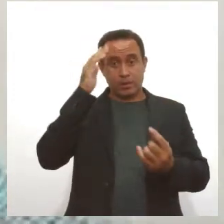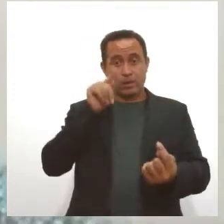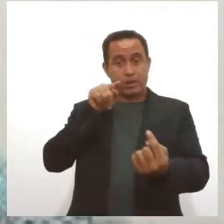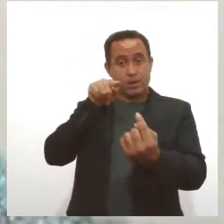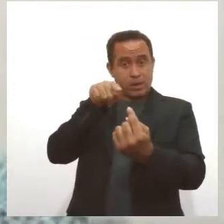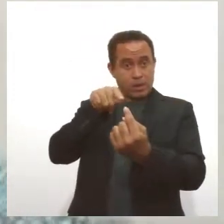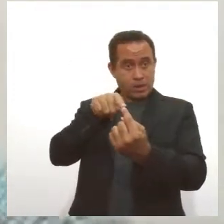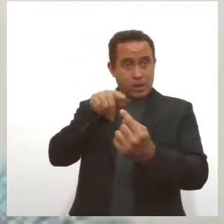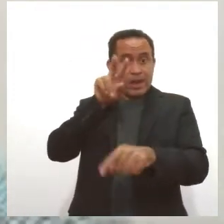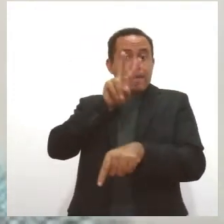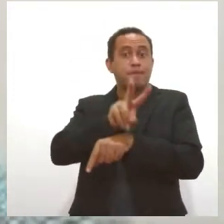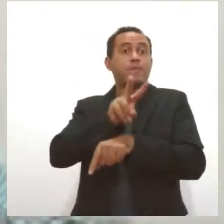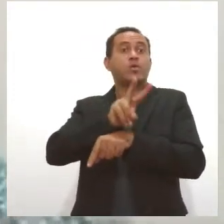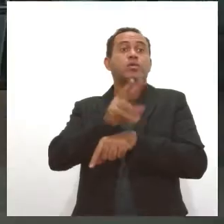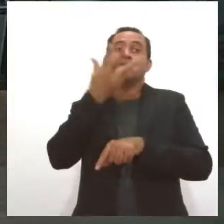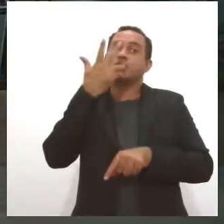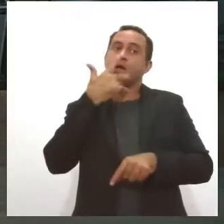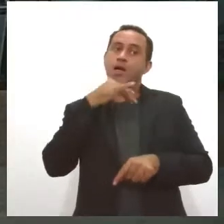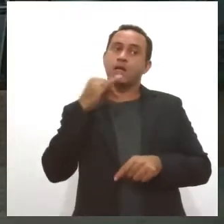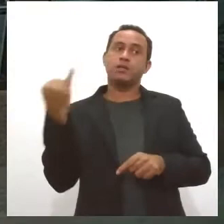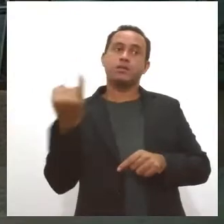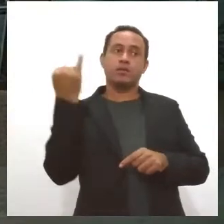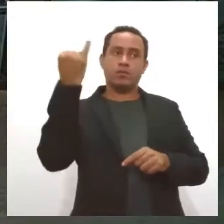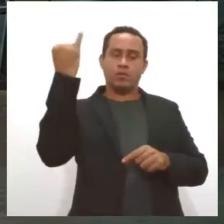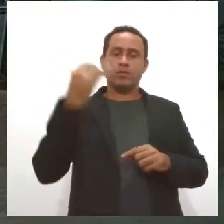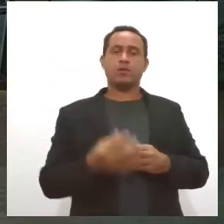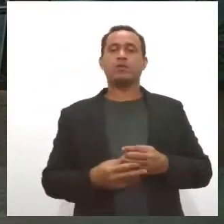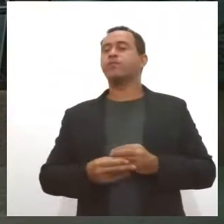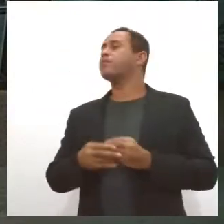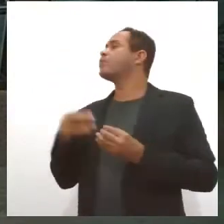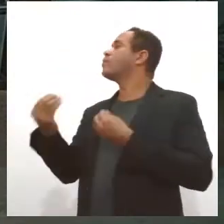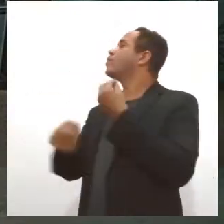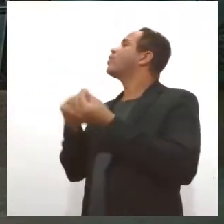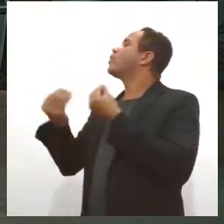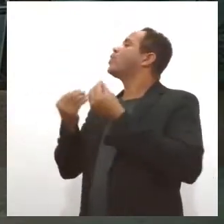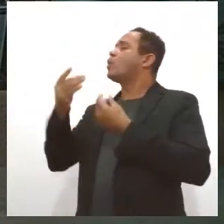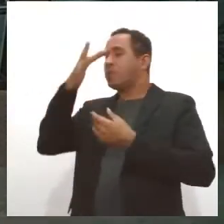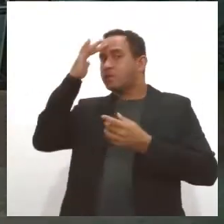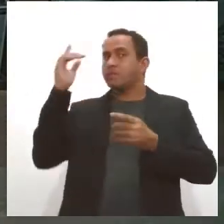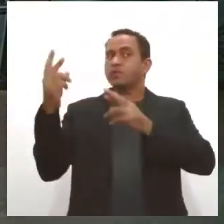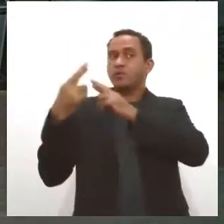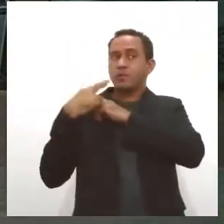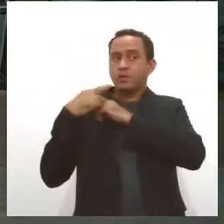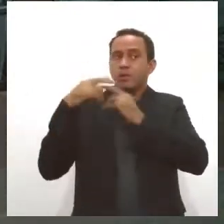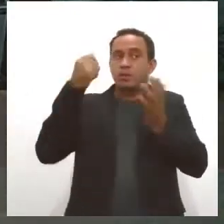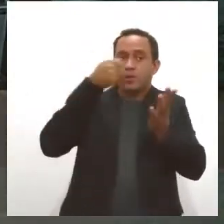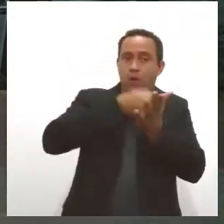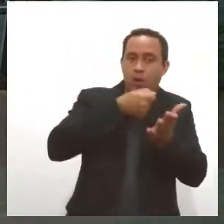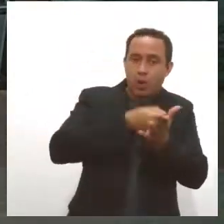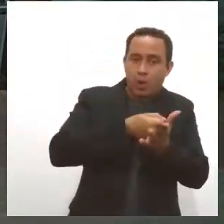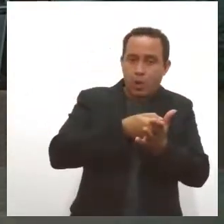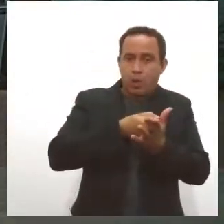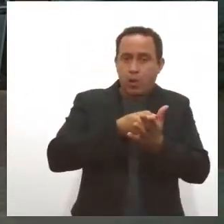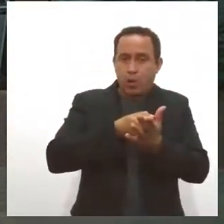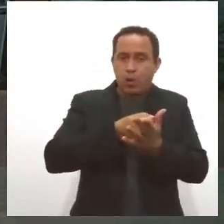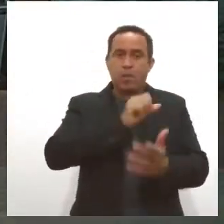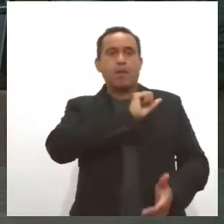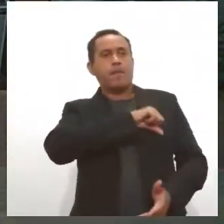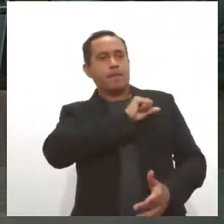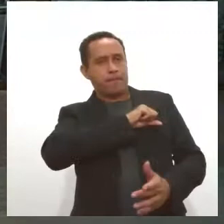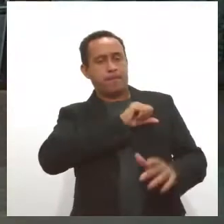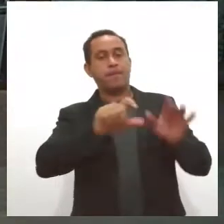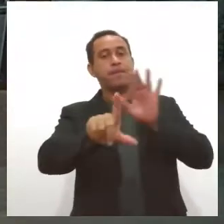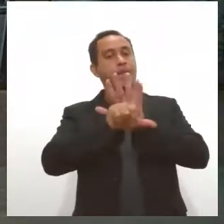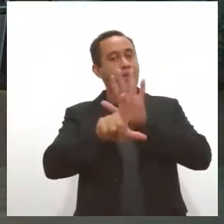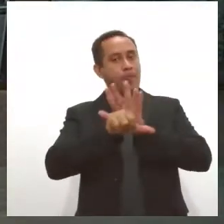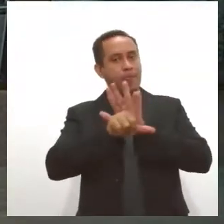é a proteção da criança. E como essas pessoas podem ser responsabilizadas ou até mesmo, a depender da situação, penalizada em